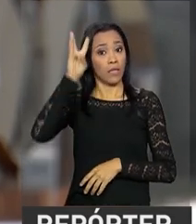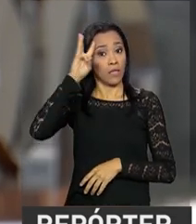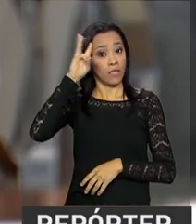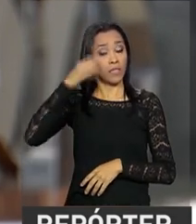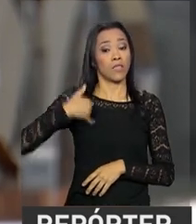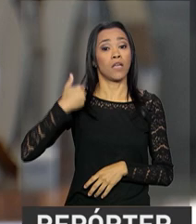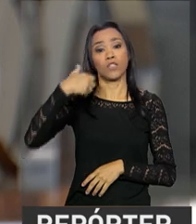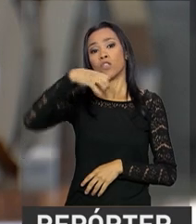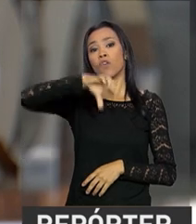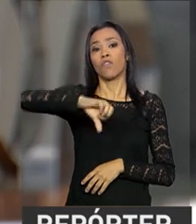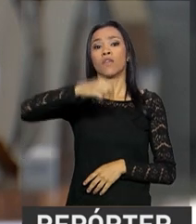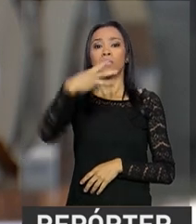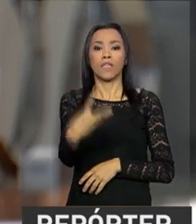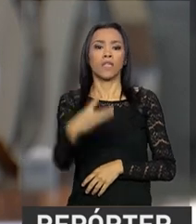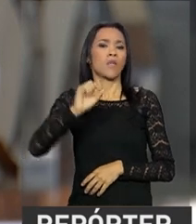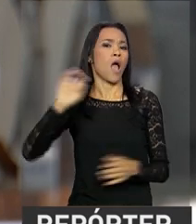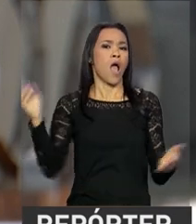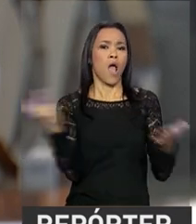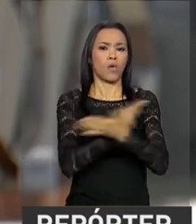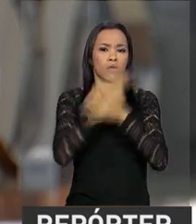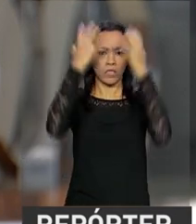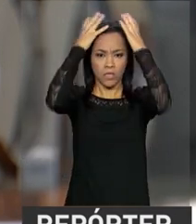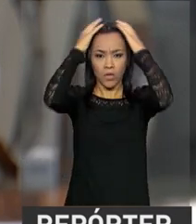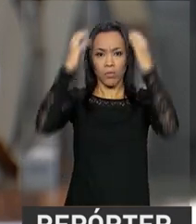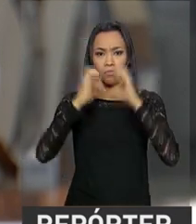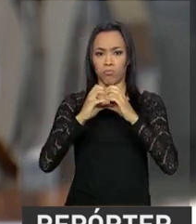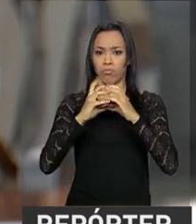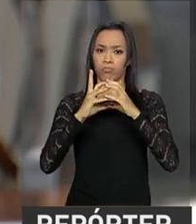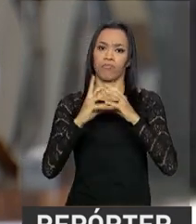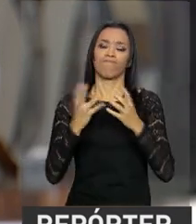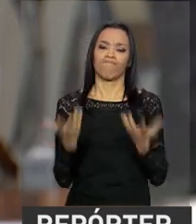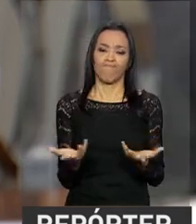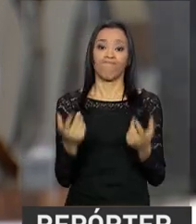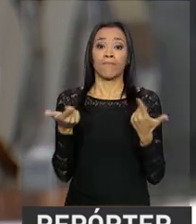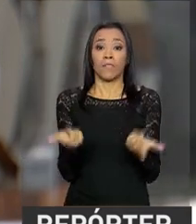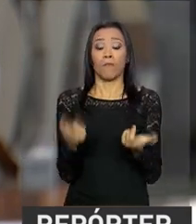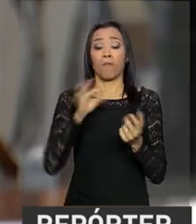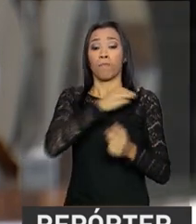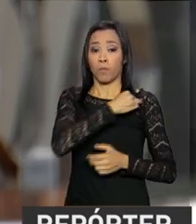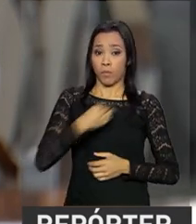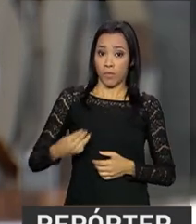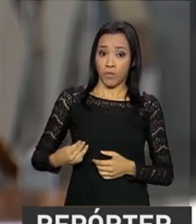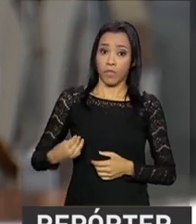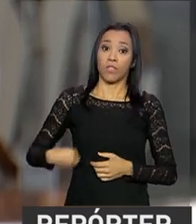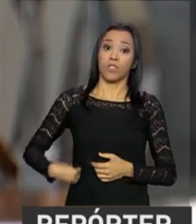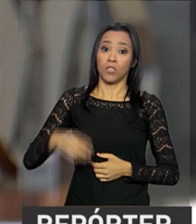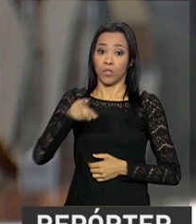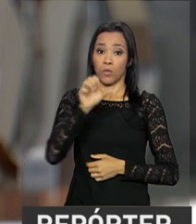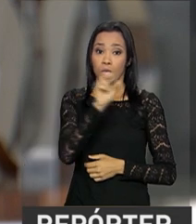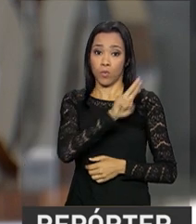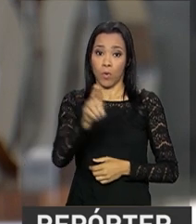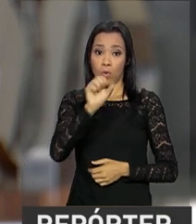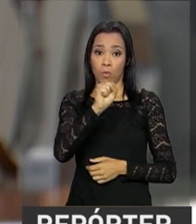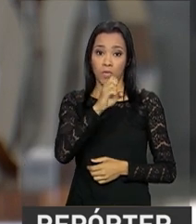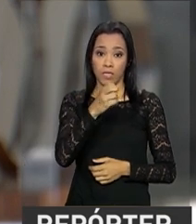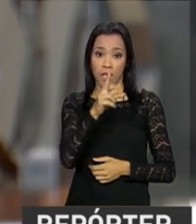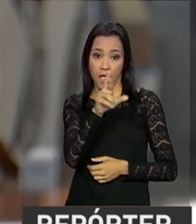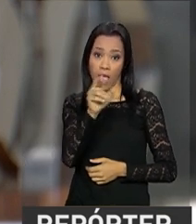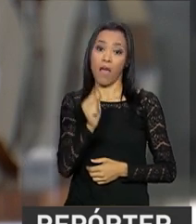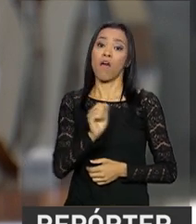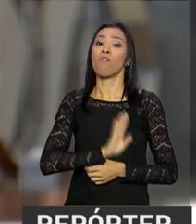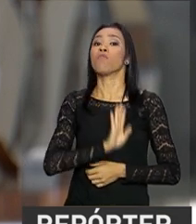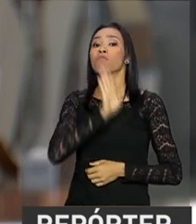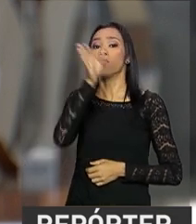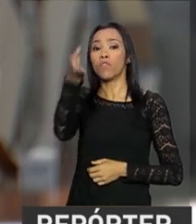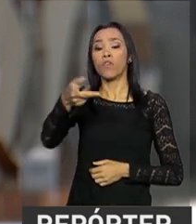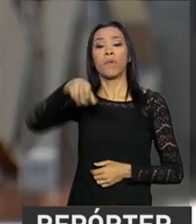anos, depois de sofrer um acidente vascular cerebral. O ministro das Relações Exteriores José Serra foi designado pelo presidente Michel Temer